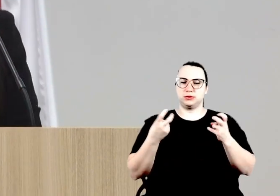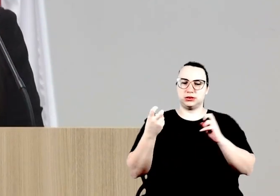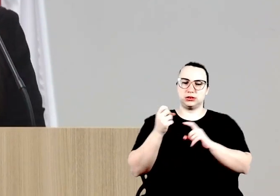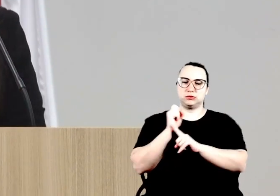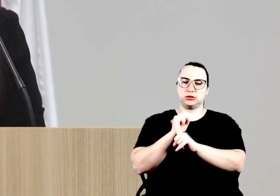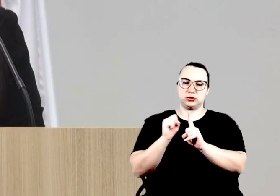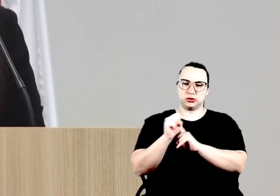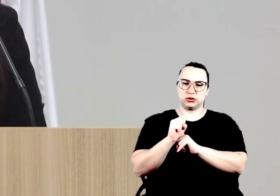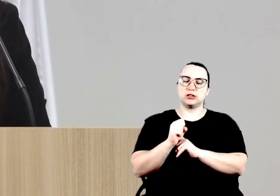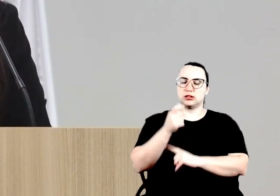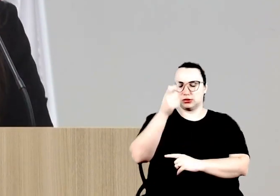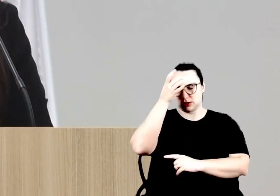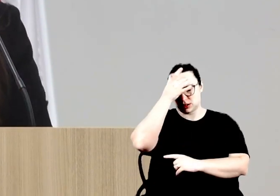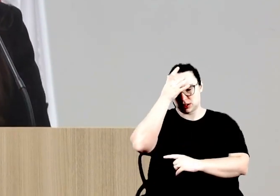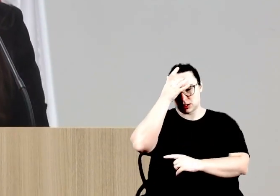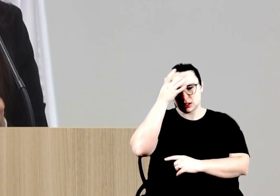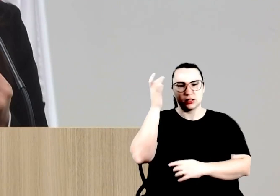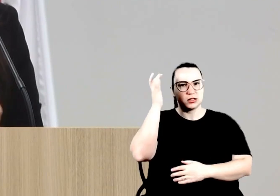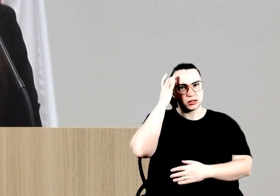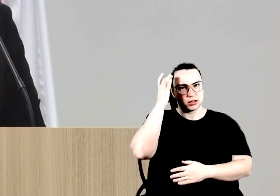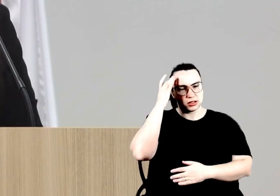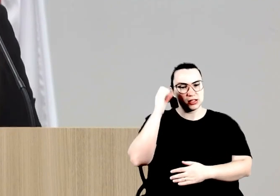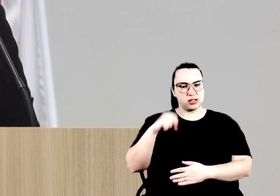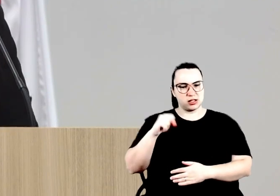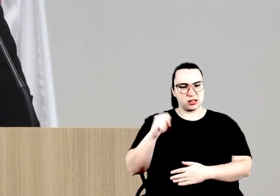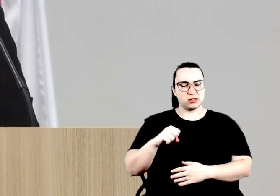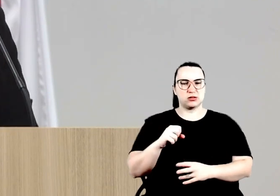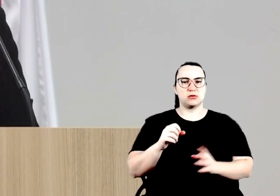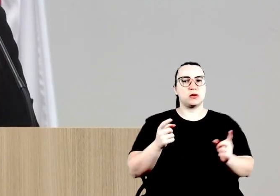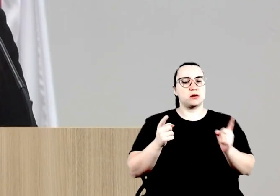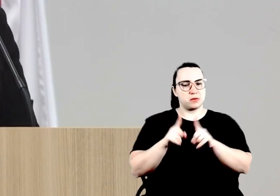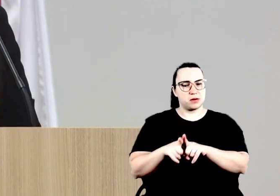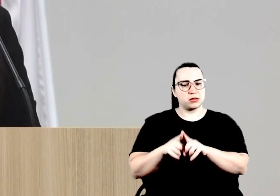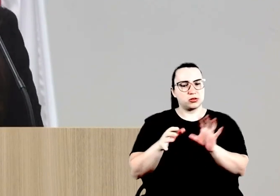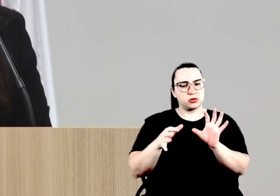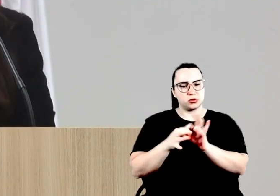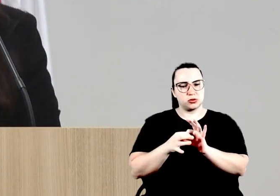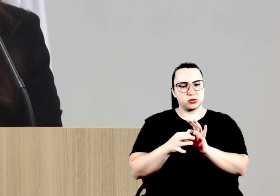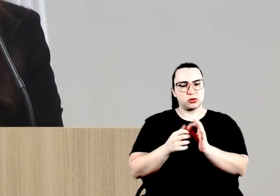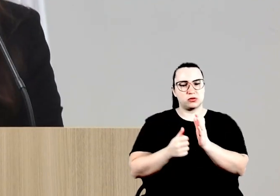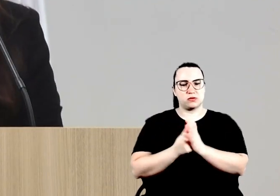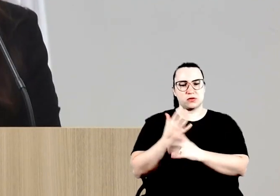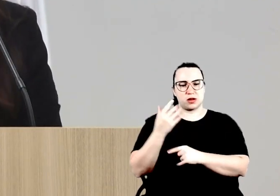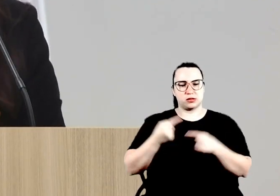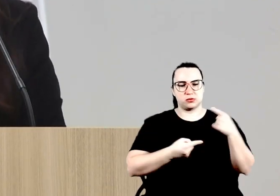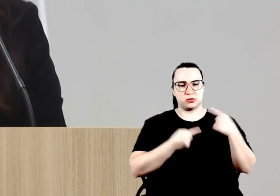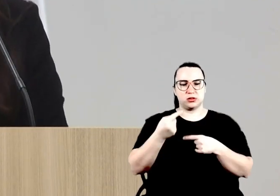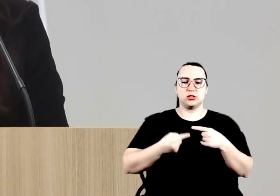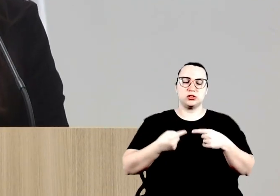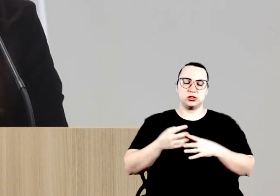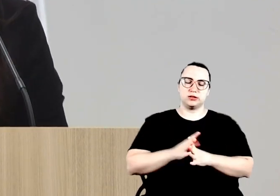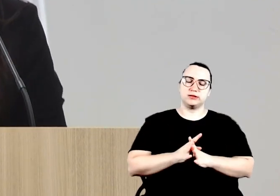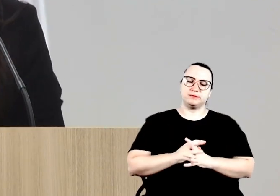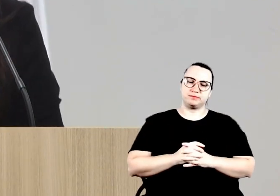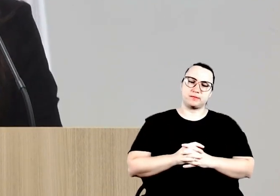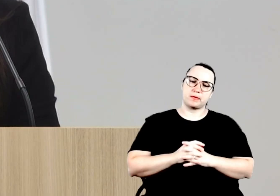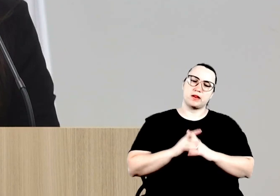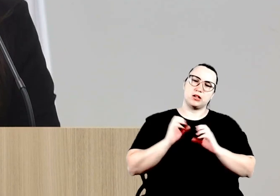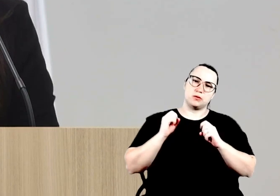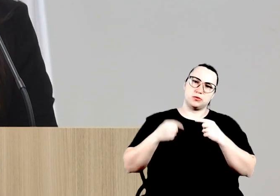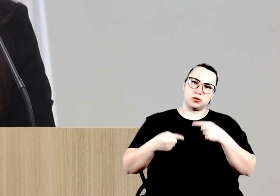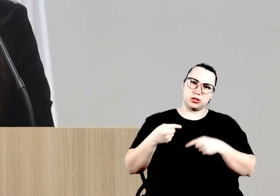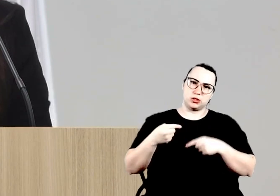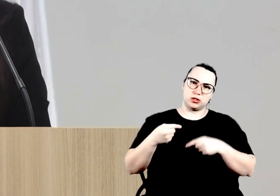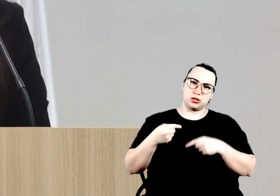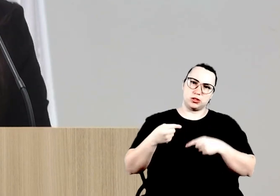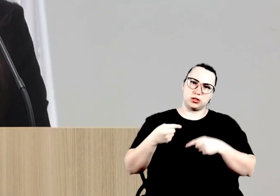ciente, sim, dessa campanha, e é um resultado de uma parceria conjunta de várias políticas aqui do município. Política de educação, política